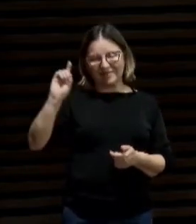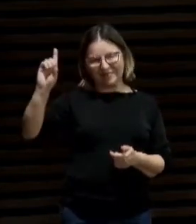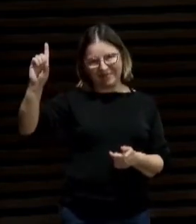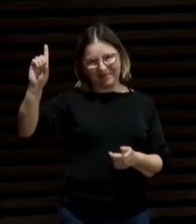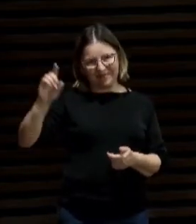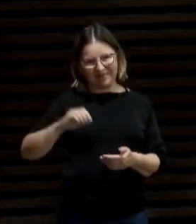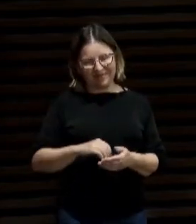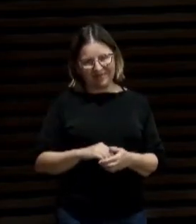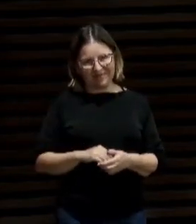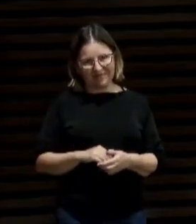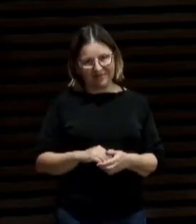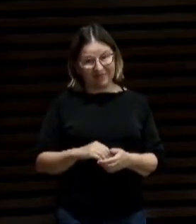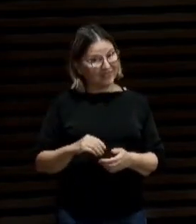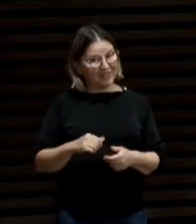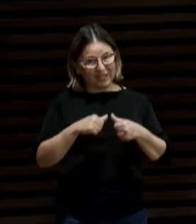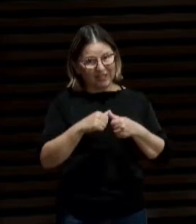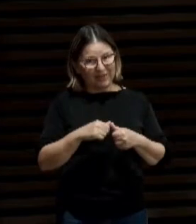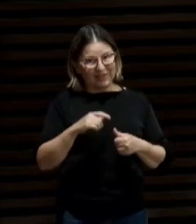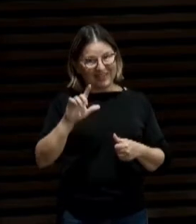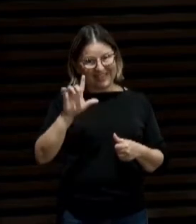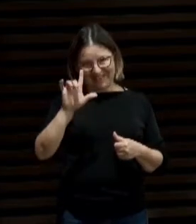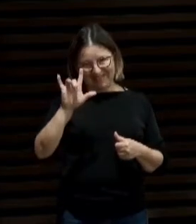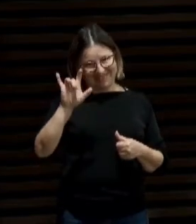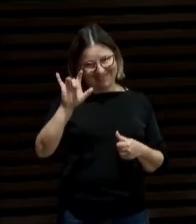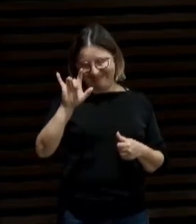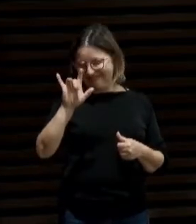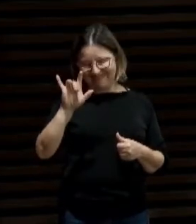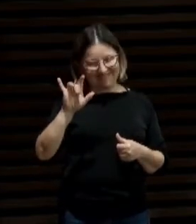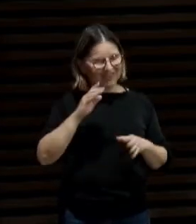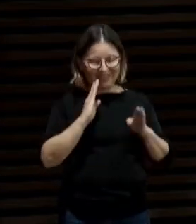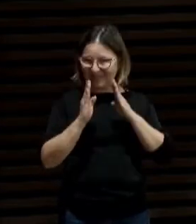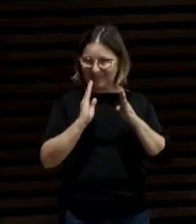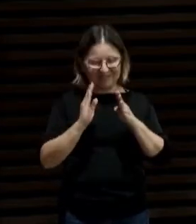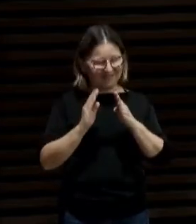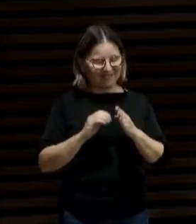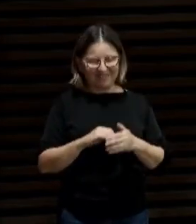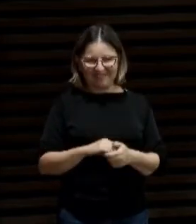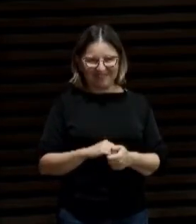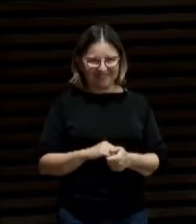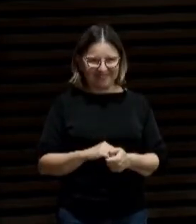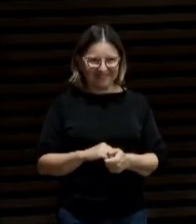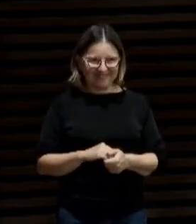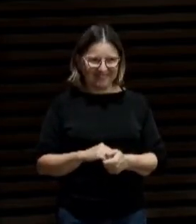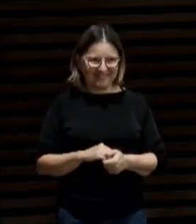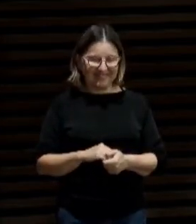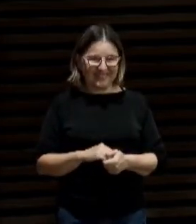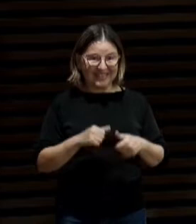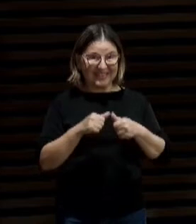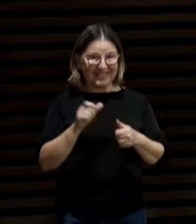Não está no Insta, não está no Face, não está no Netflix. Está na